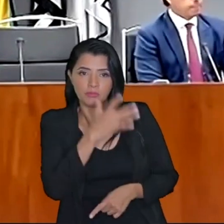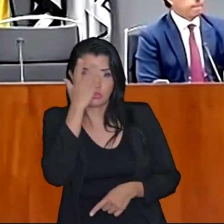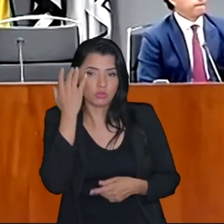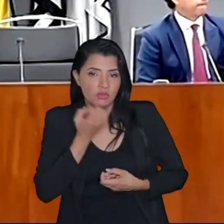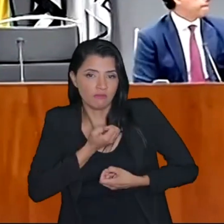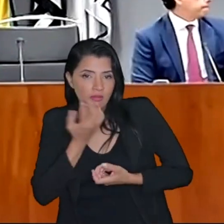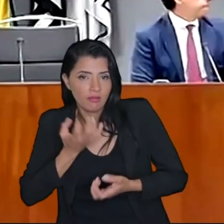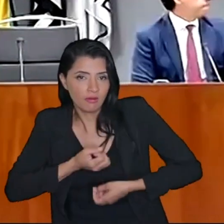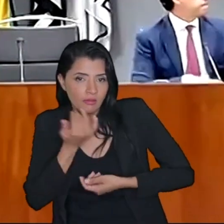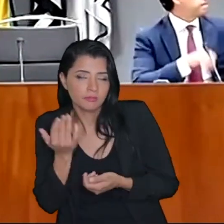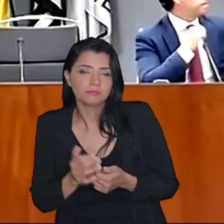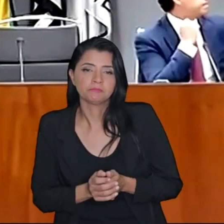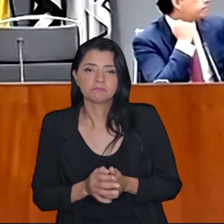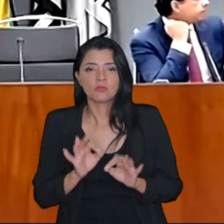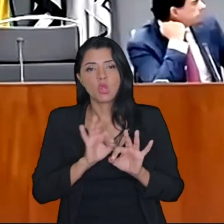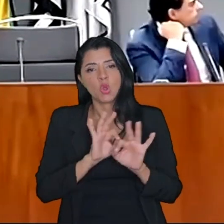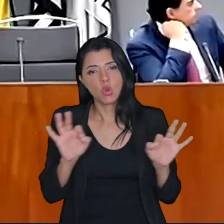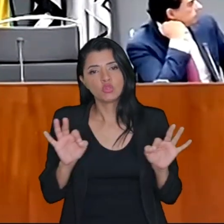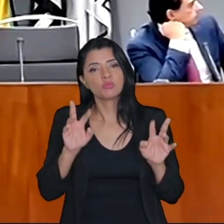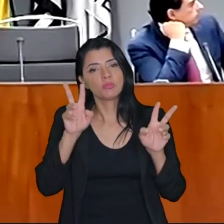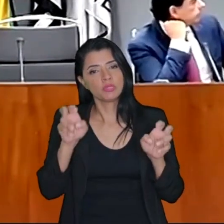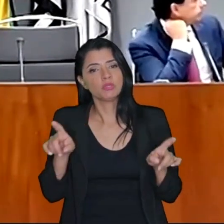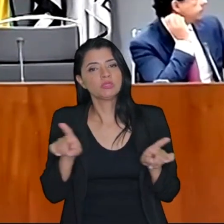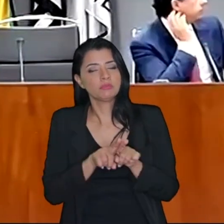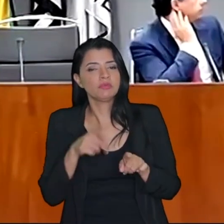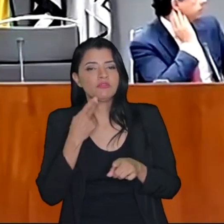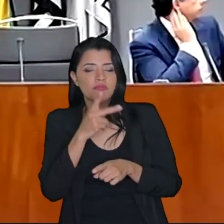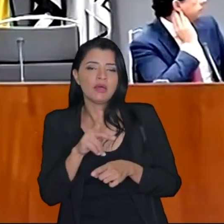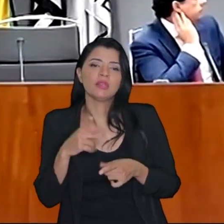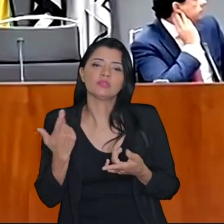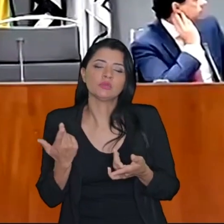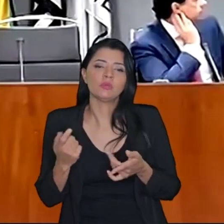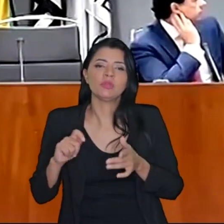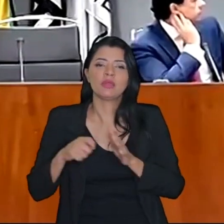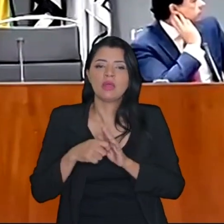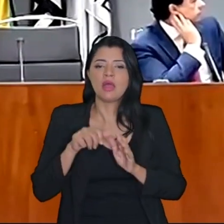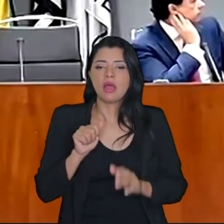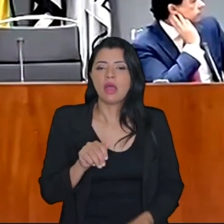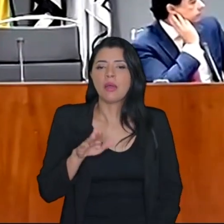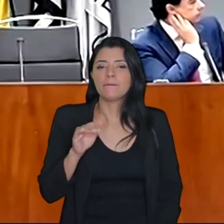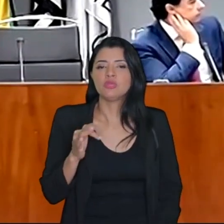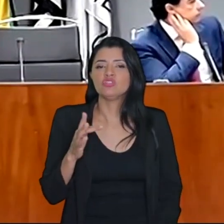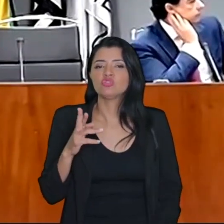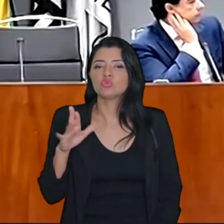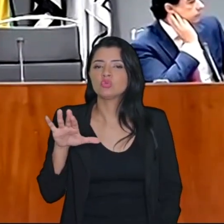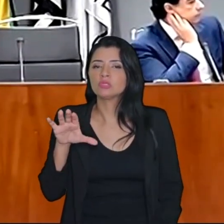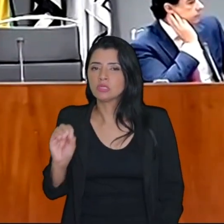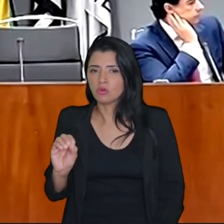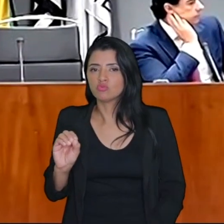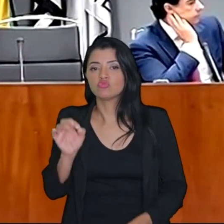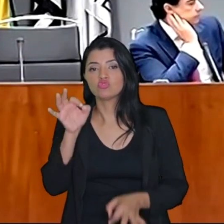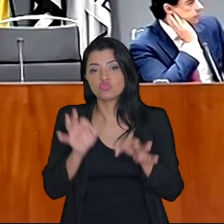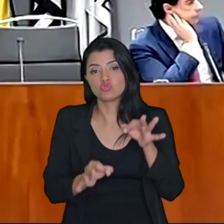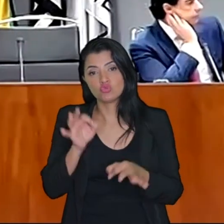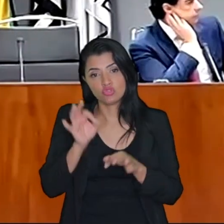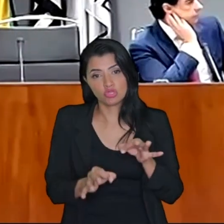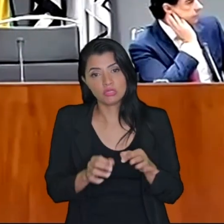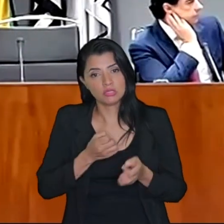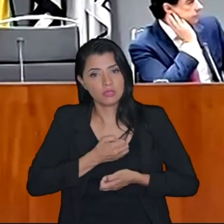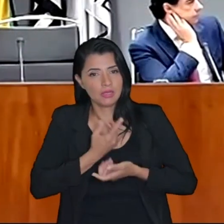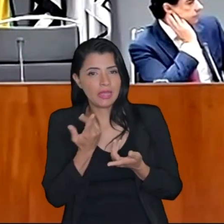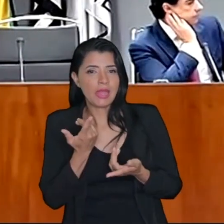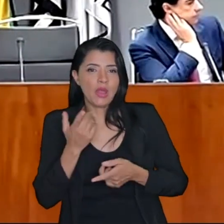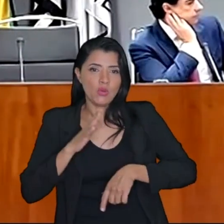Ótimo. O nosso painel também falava a respeito da obstrução da justiça, né, da colaboração premiada e obstrução da justiça. Nós estamos com o tempo um